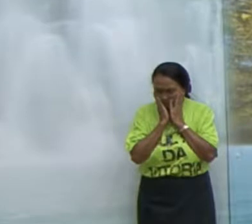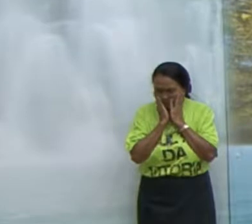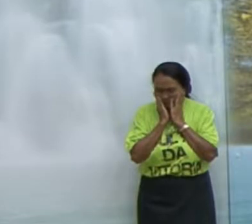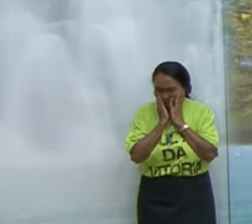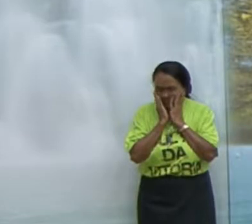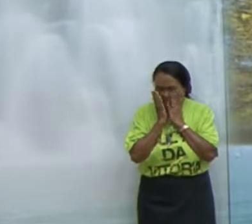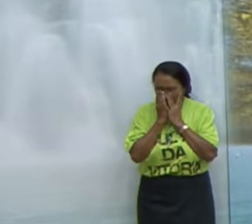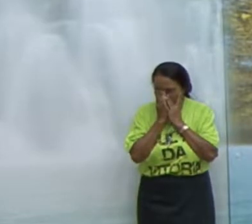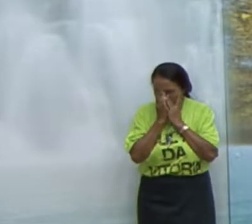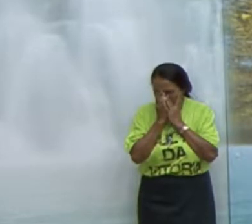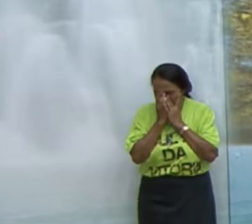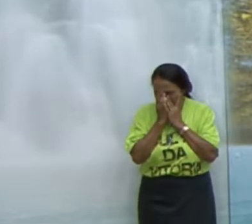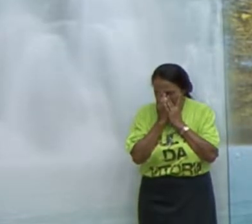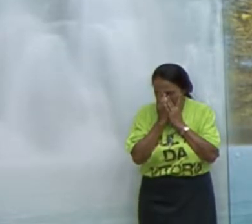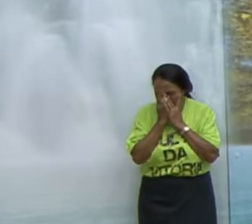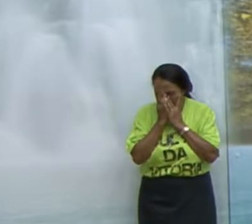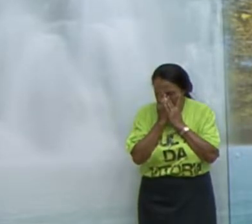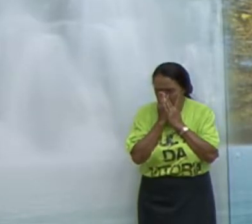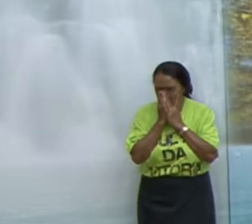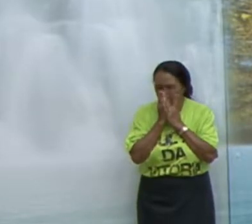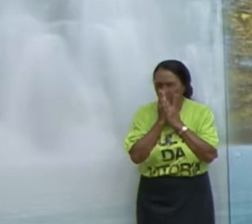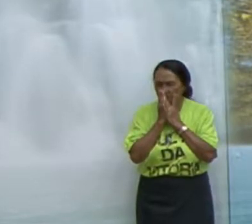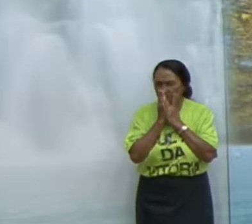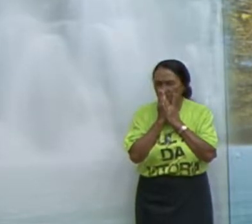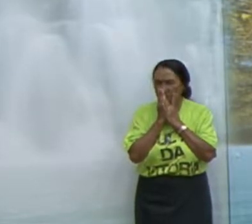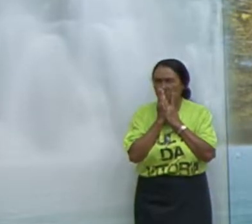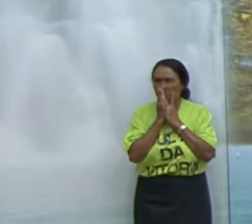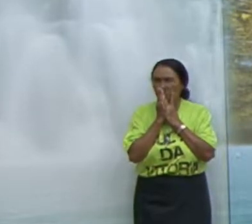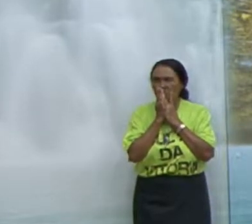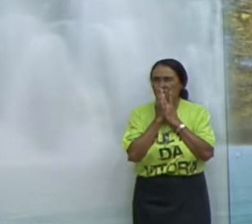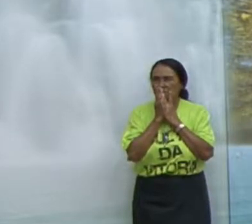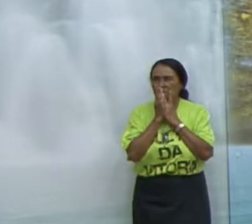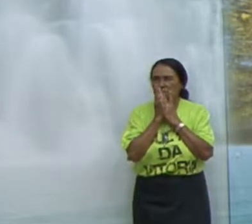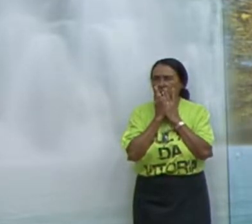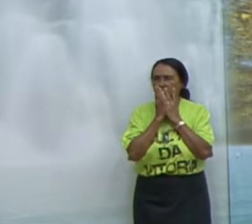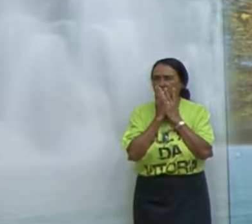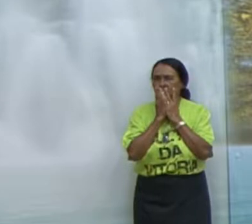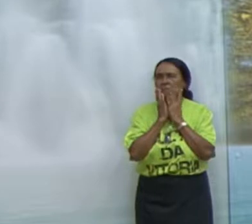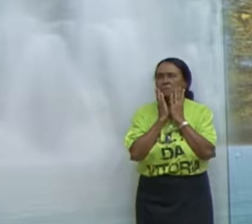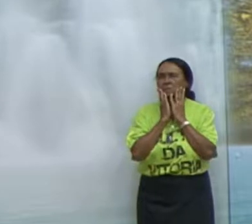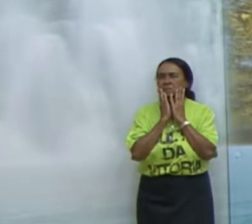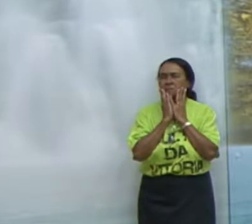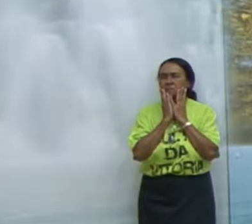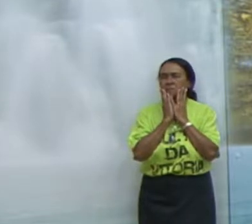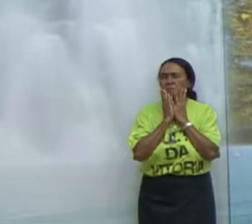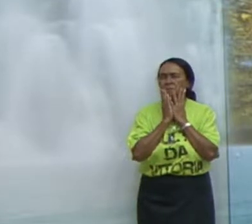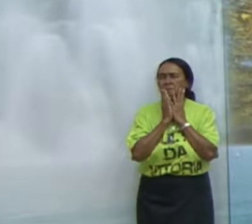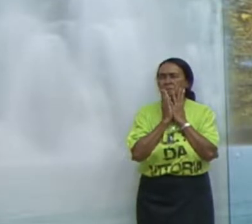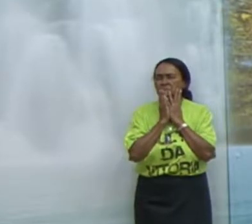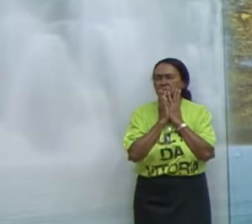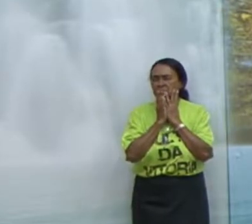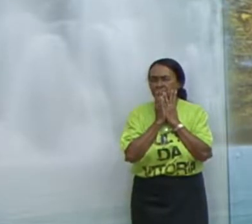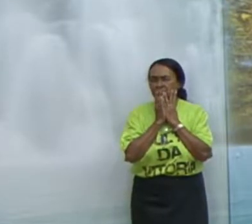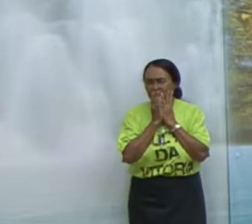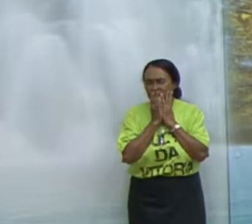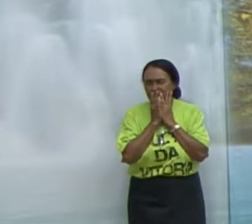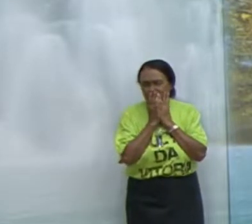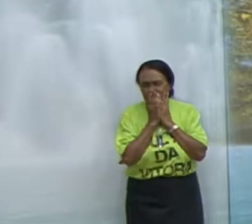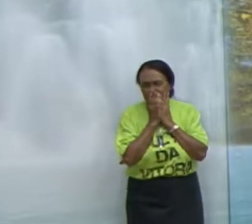Antigo Testamento, quando o povo hebreu, né, foi tirado com braços fortes do